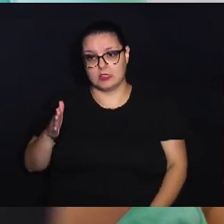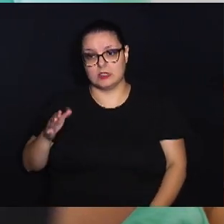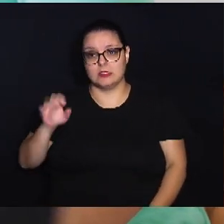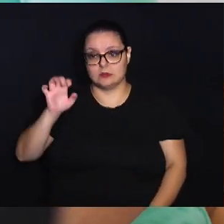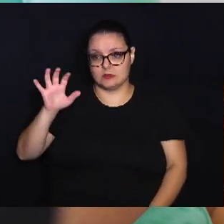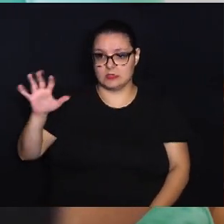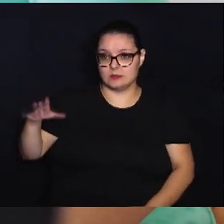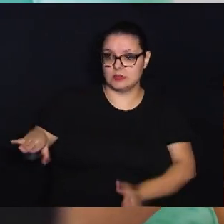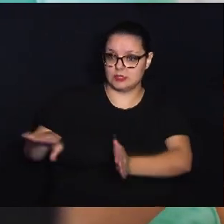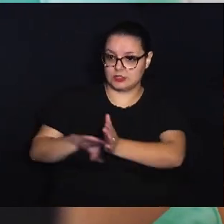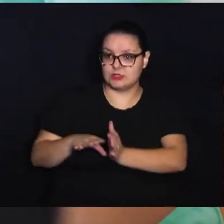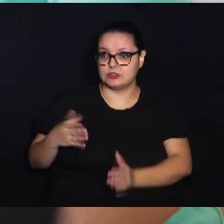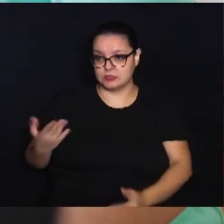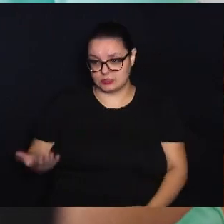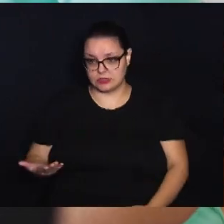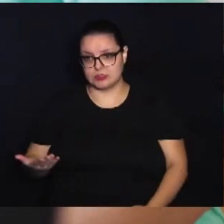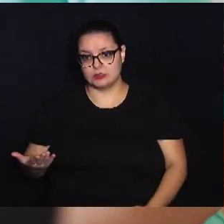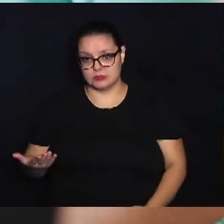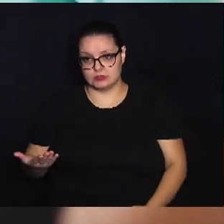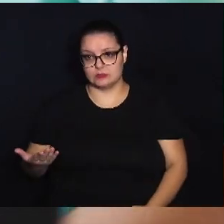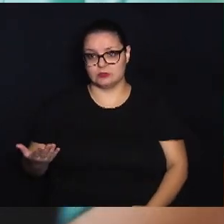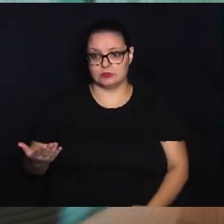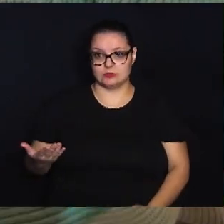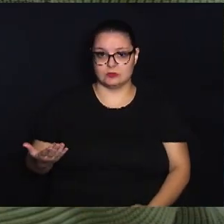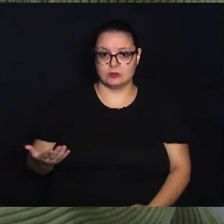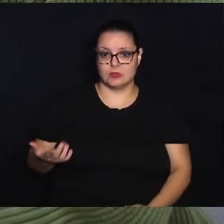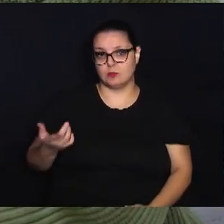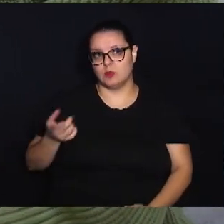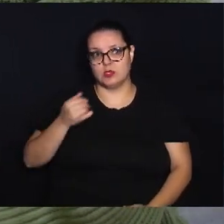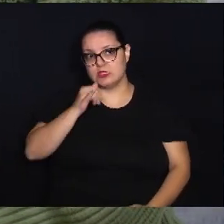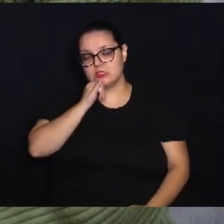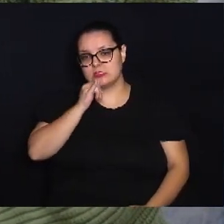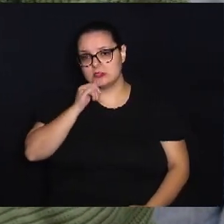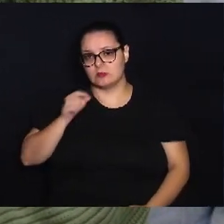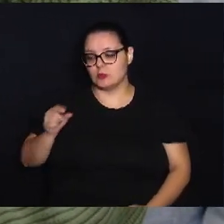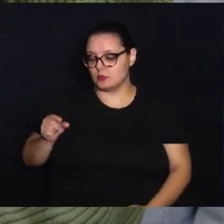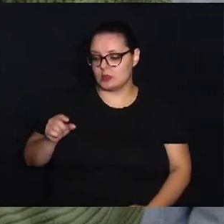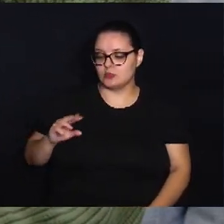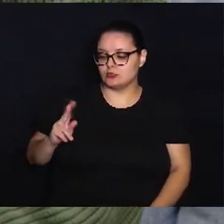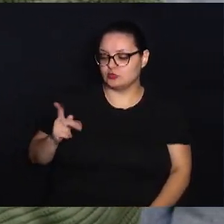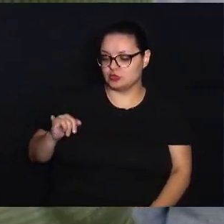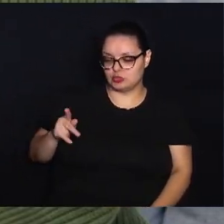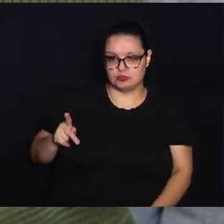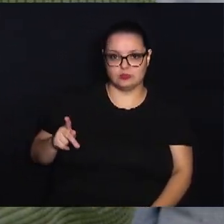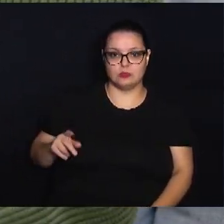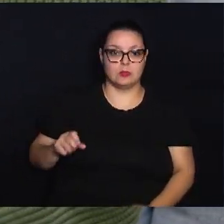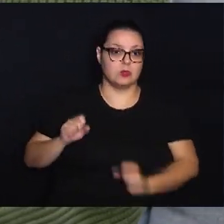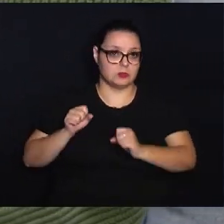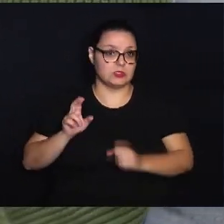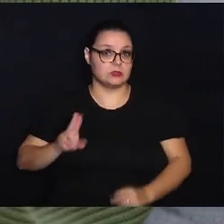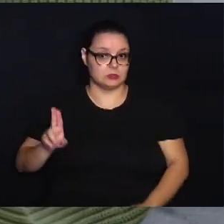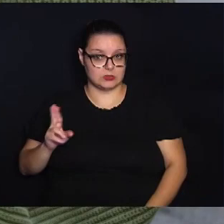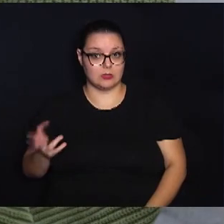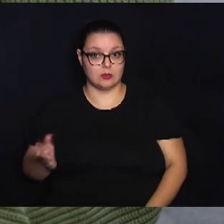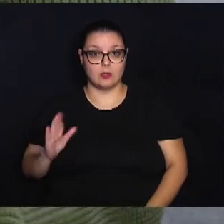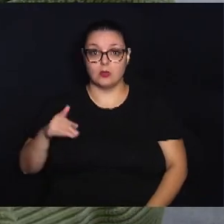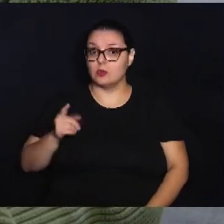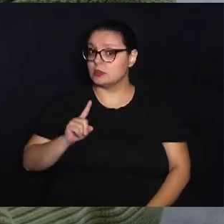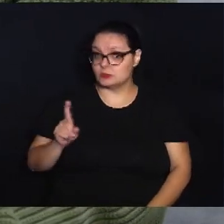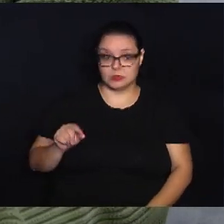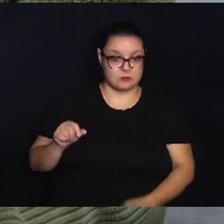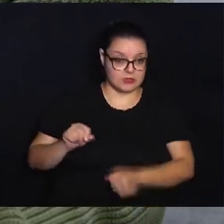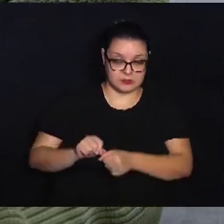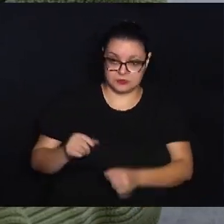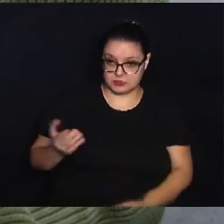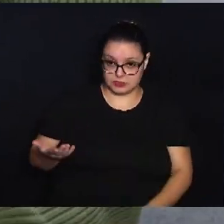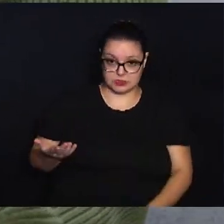Europa, você pode chegar no lugar, ou no Hemisfério Norte, comprar um chip, pôr no seu aparelho para você poder usar. Quando você